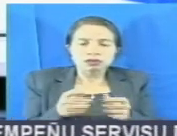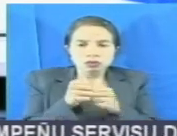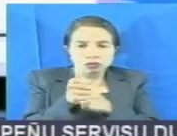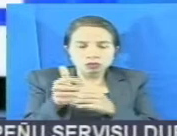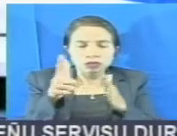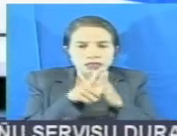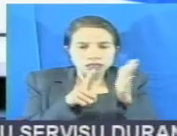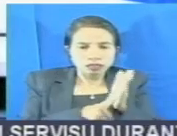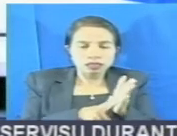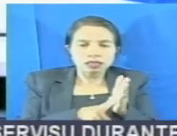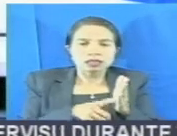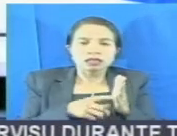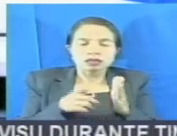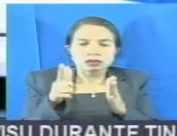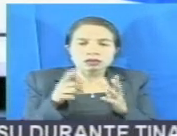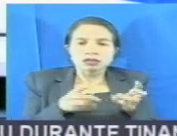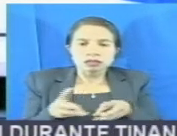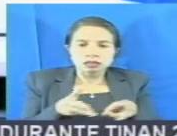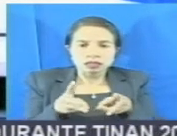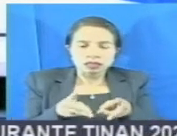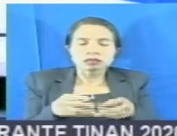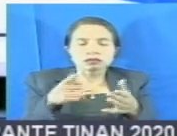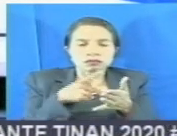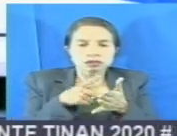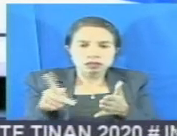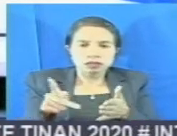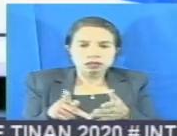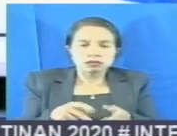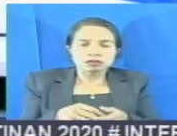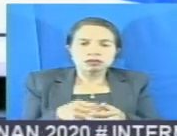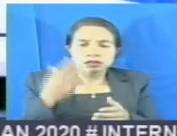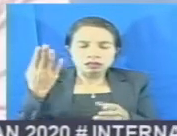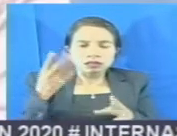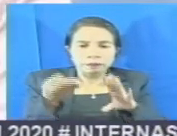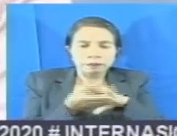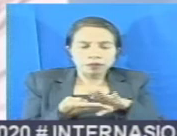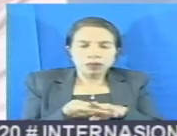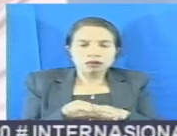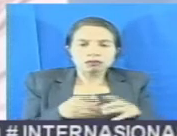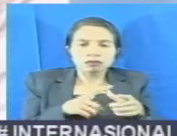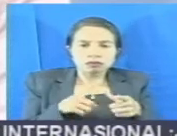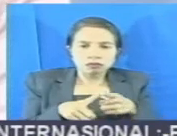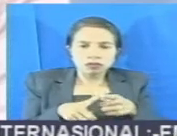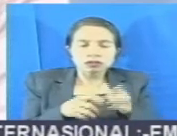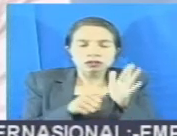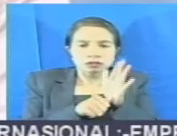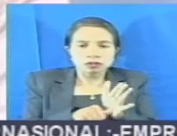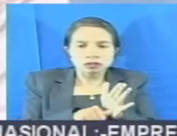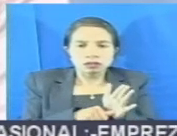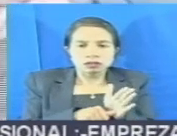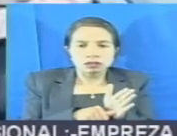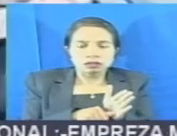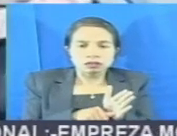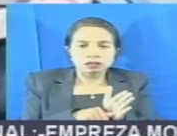ou complementa lei kodi kustrar ita aruka sira selo multa e banco e depois e sira bele apresenta